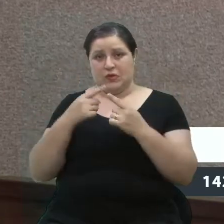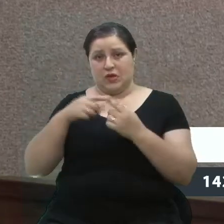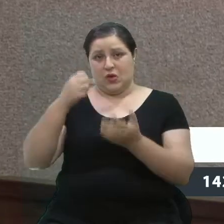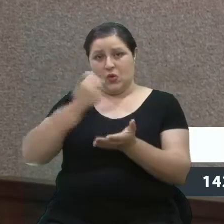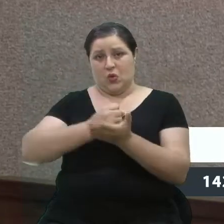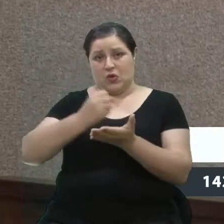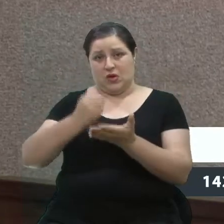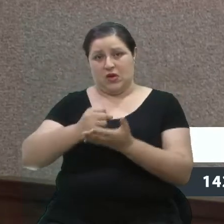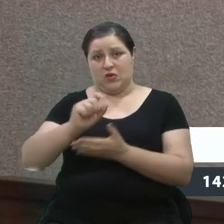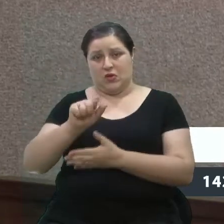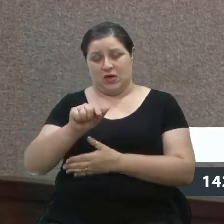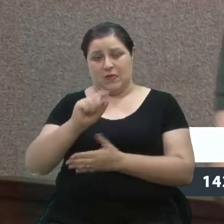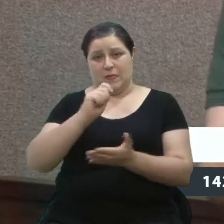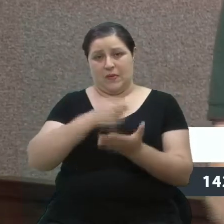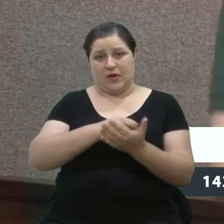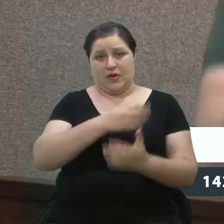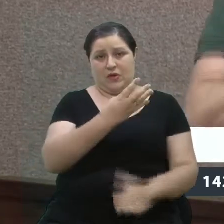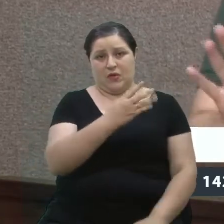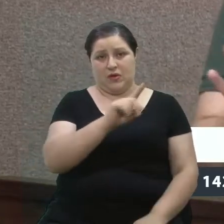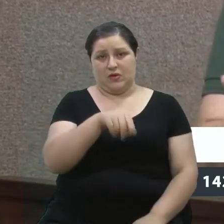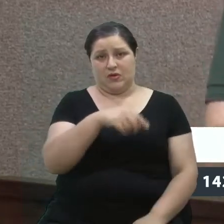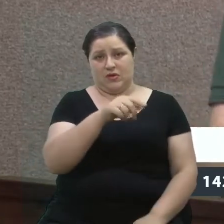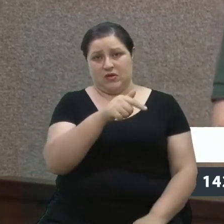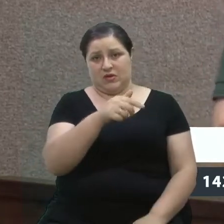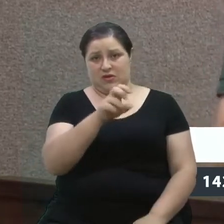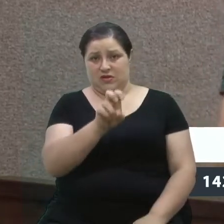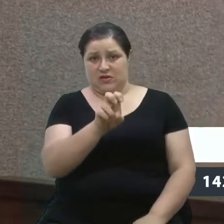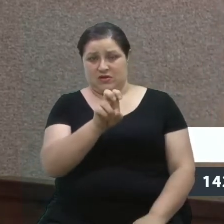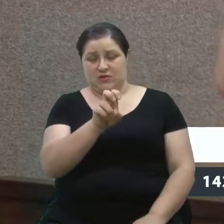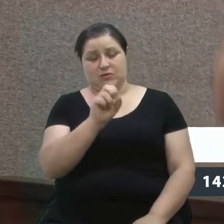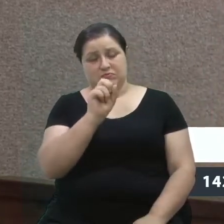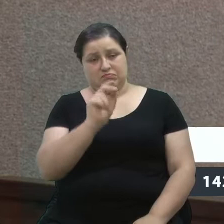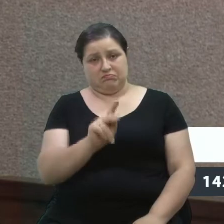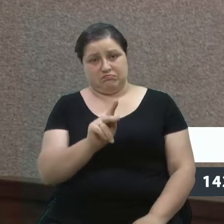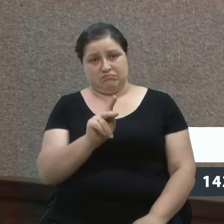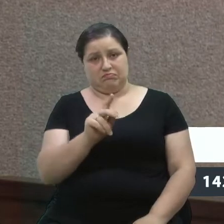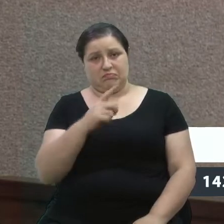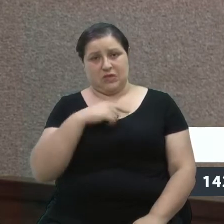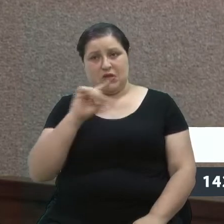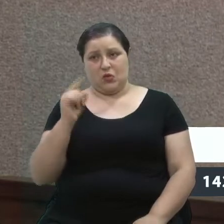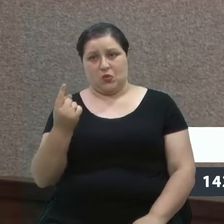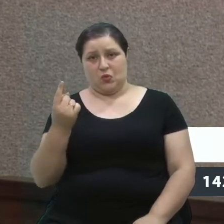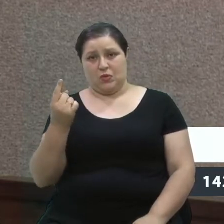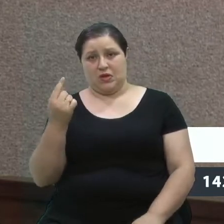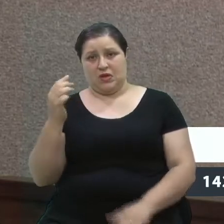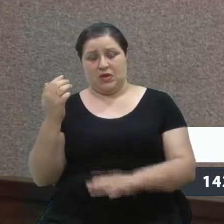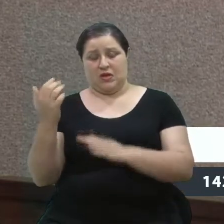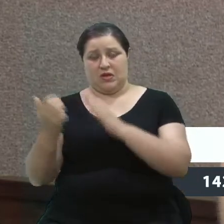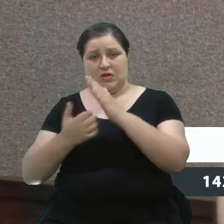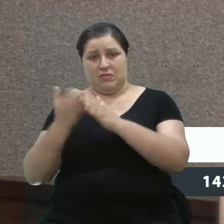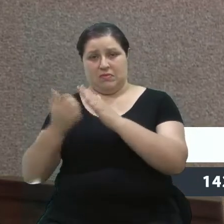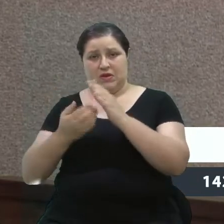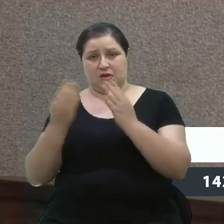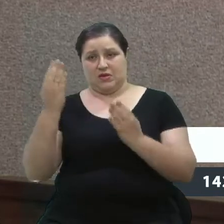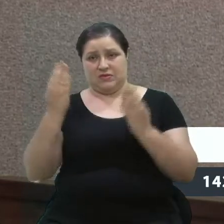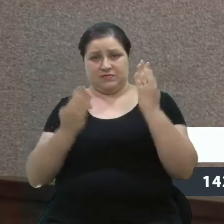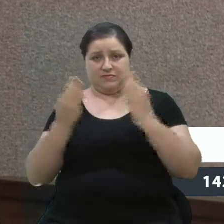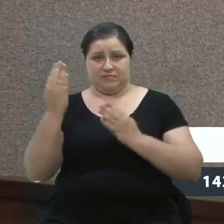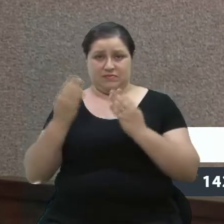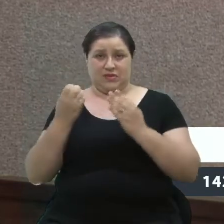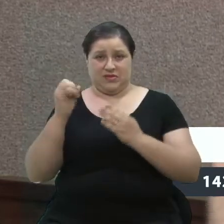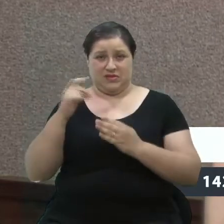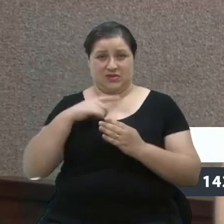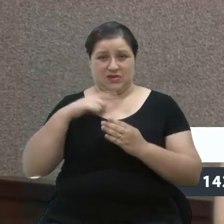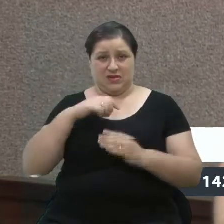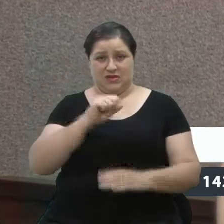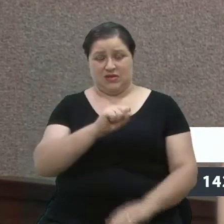era 4,75 com reajuste X. Ok. Né? Apareceu uma empresa. Mas se tivesse um subsídio, será que aparecia